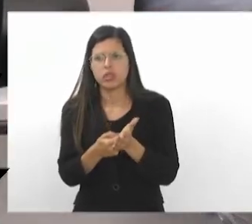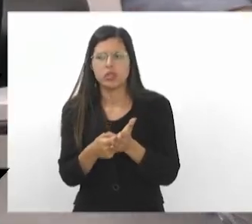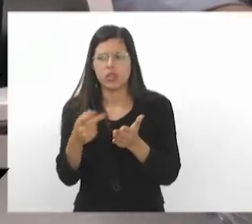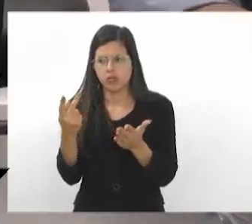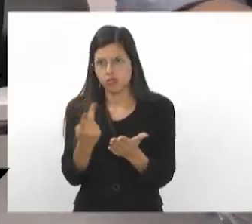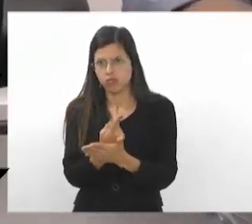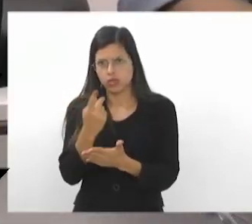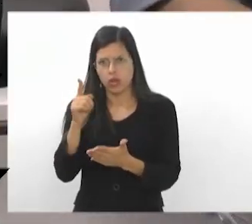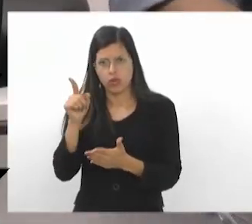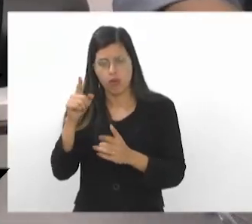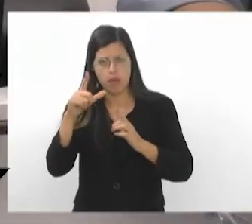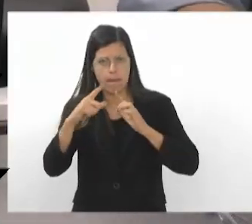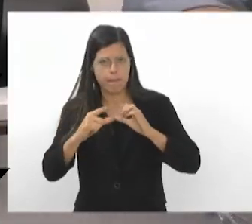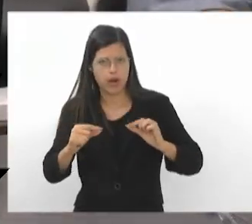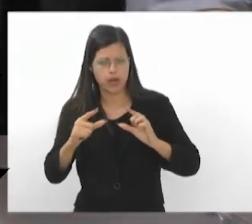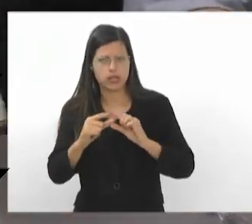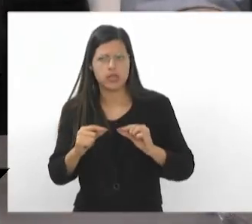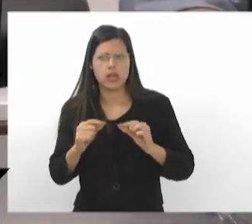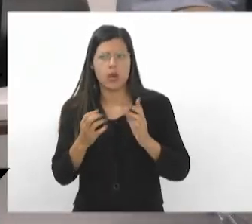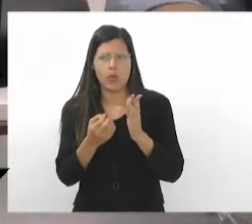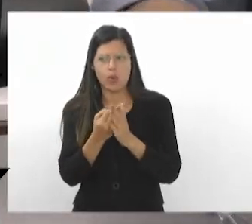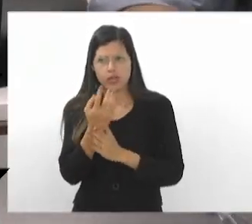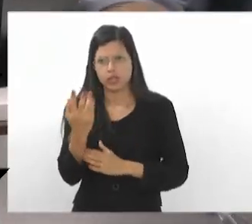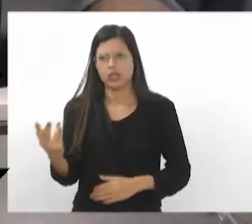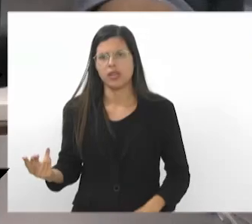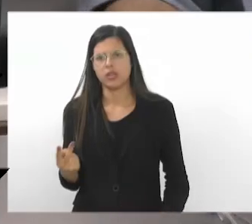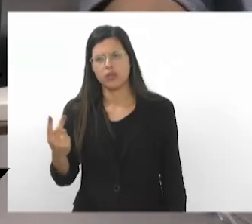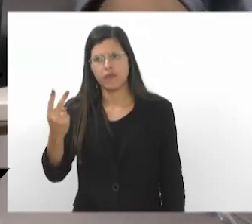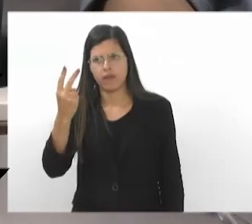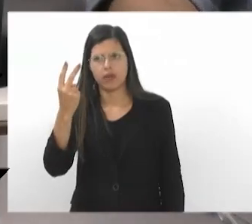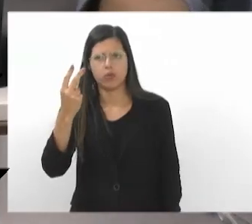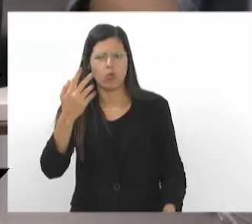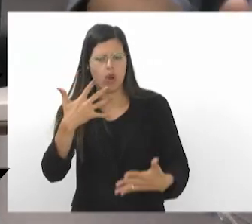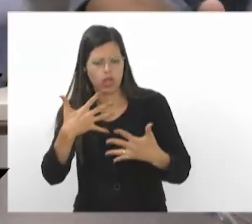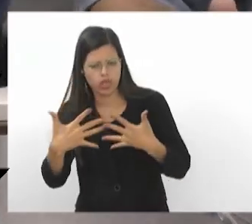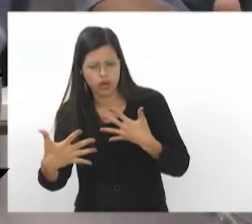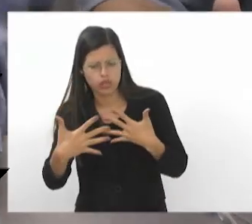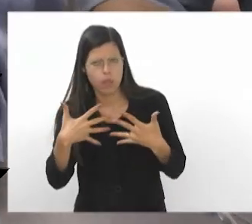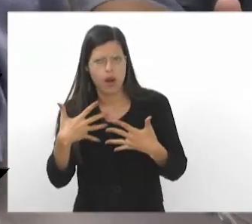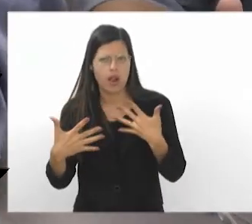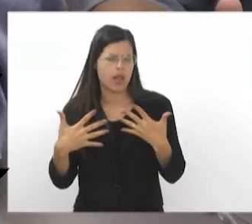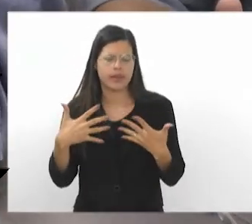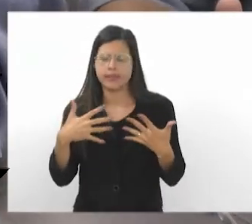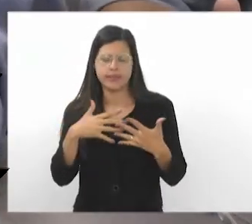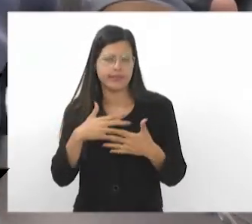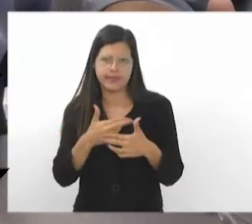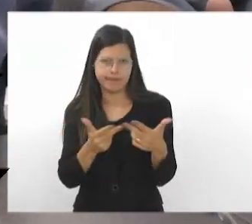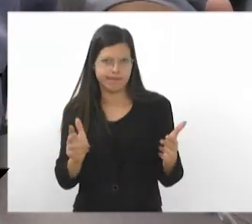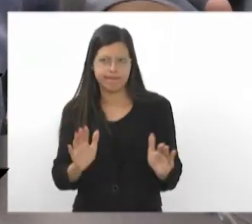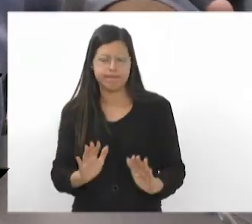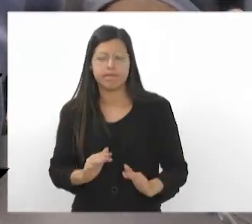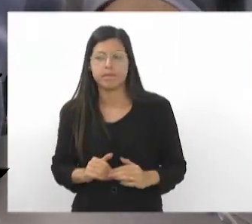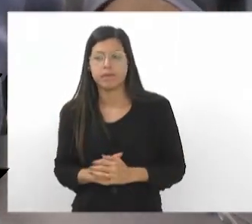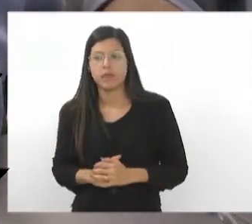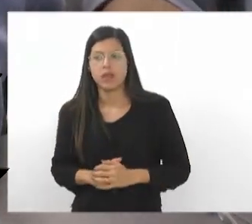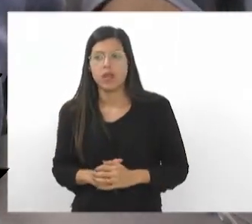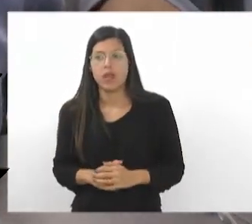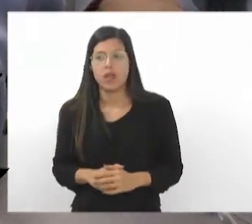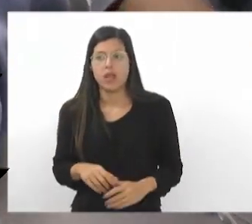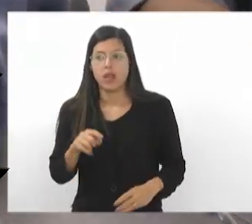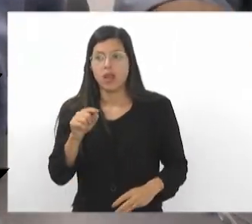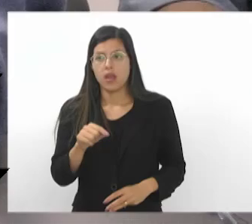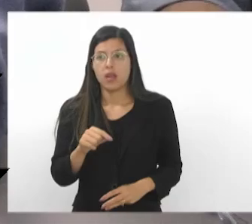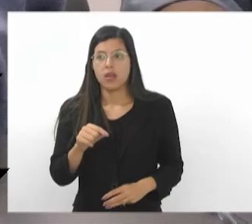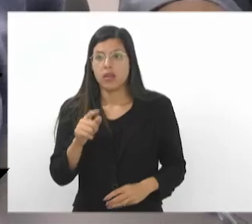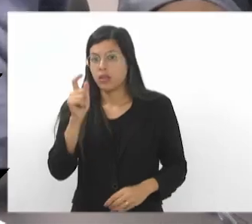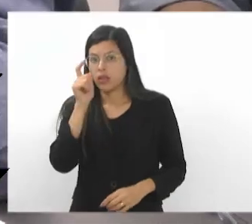Brasília, pela quantidade, pelo valor, pela questão da transparência, rastreabilidade. Nesse caso, é interessante